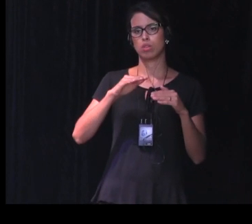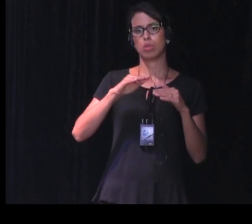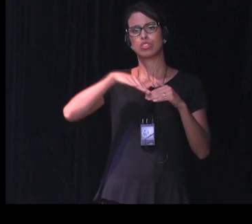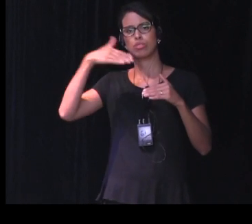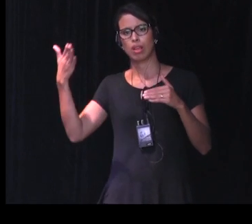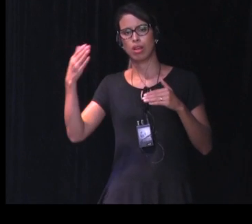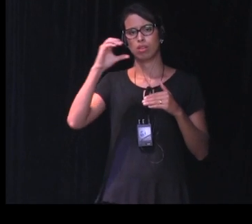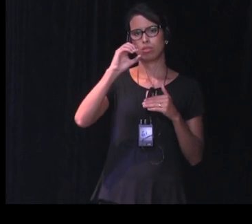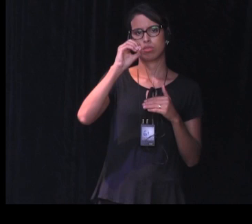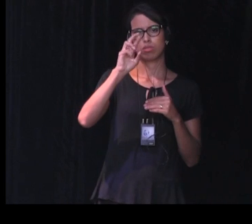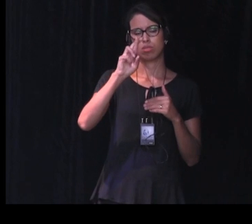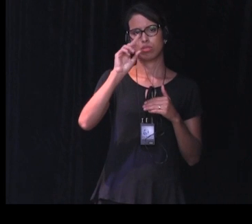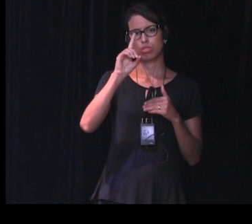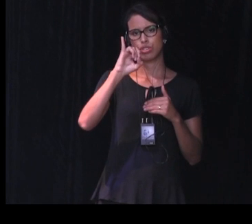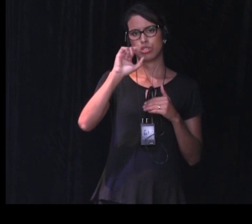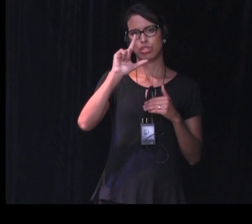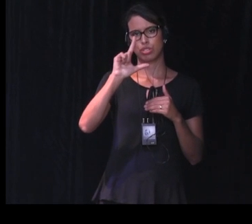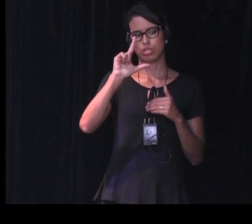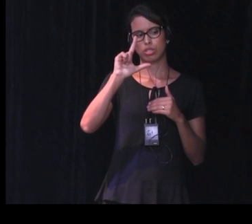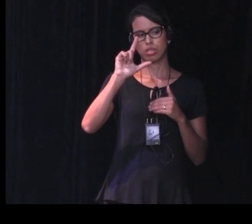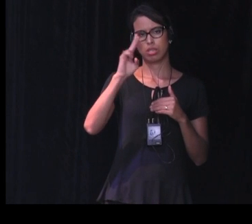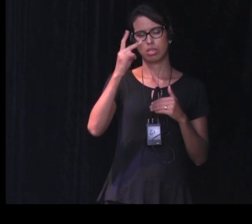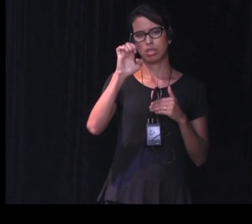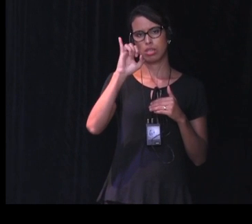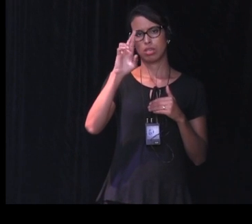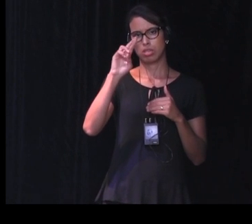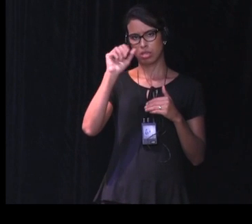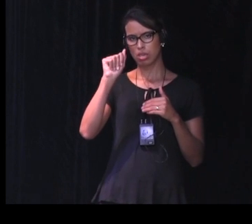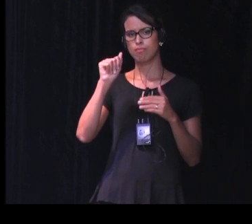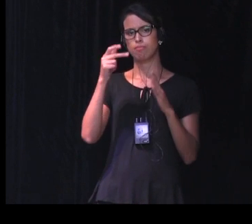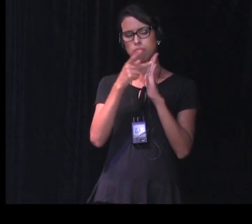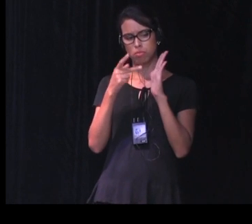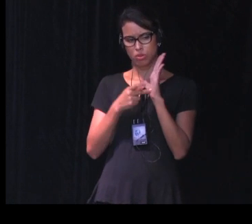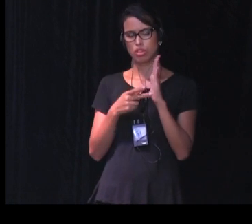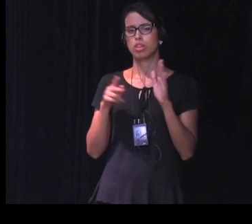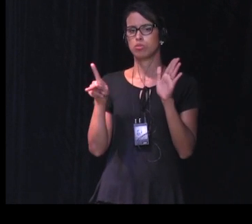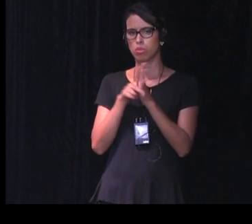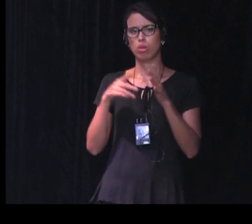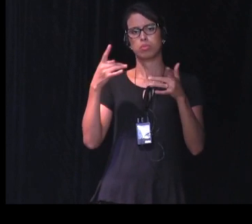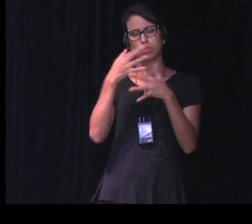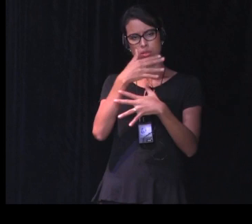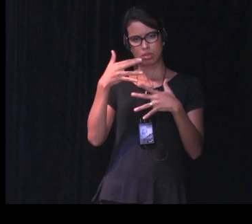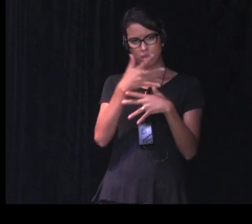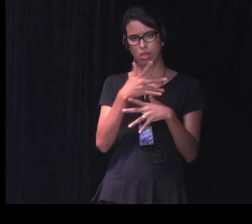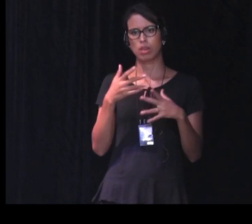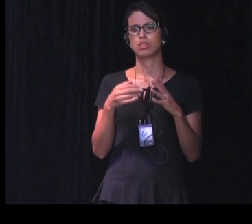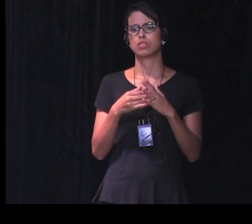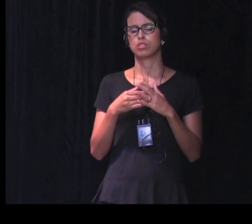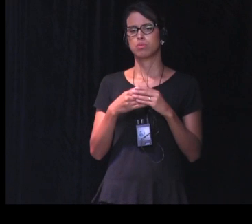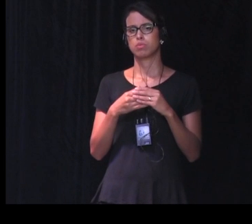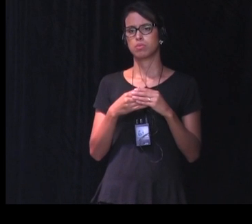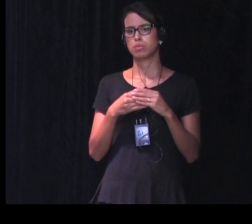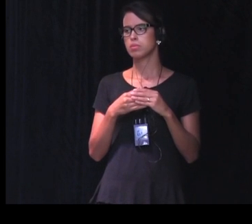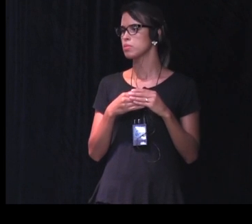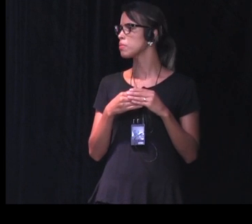do lado de lá da cordilheira. Se vocês lembram os planos de Corbusier para as cidades